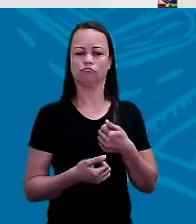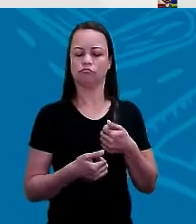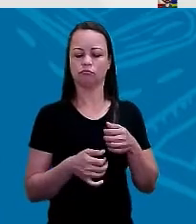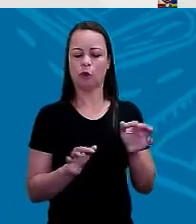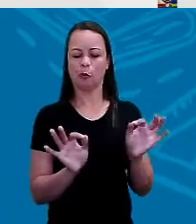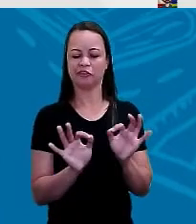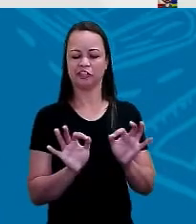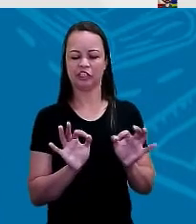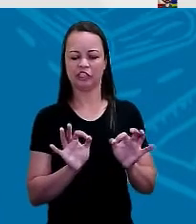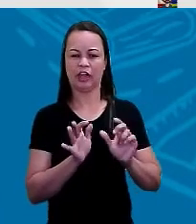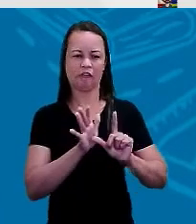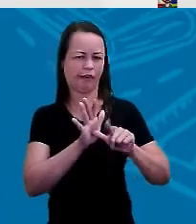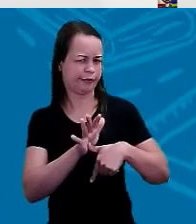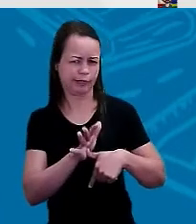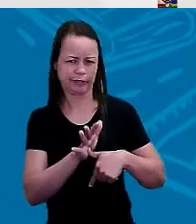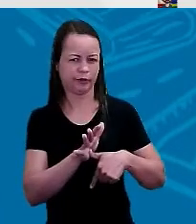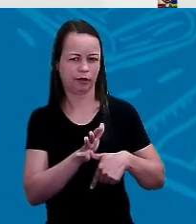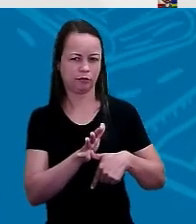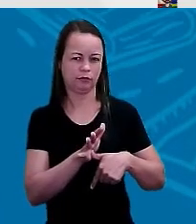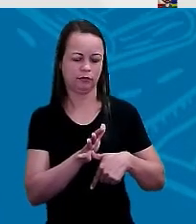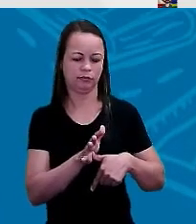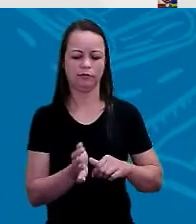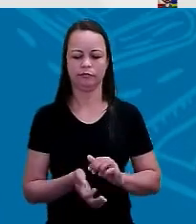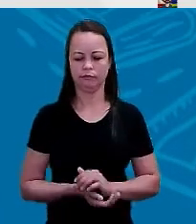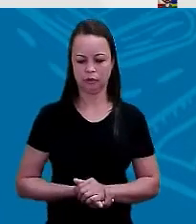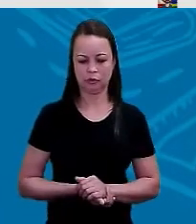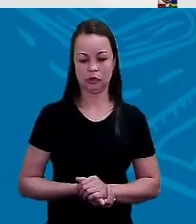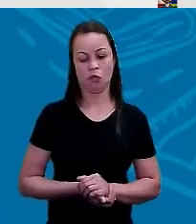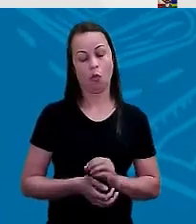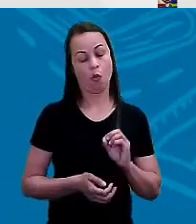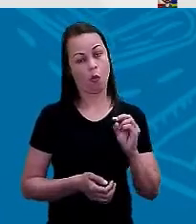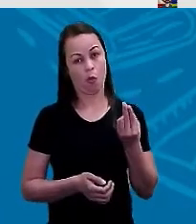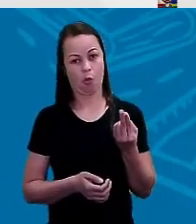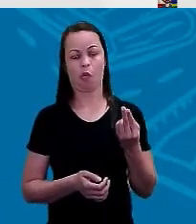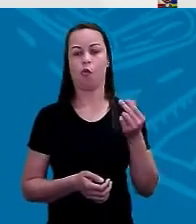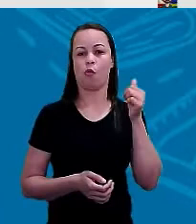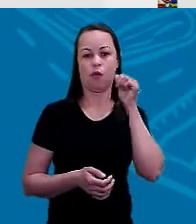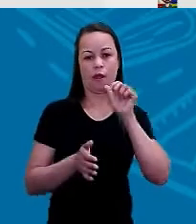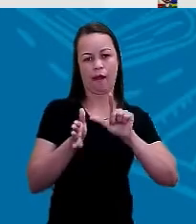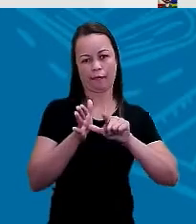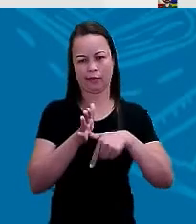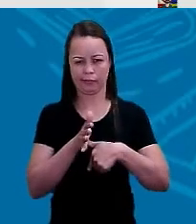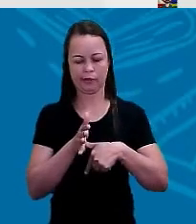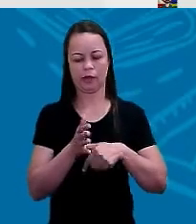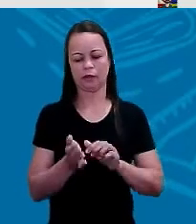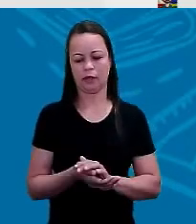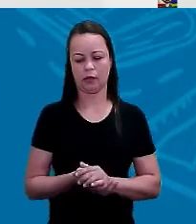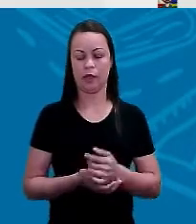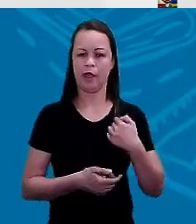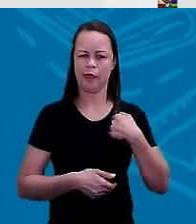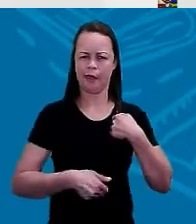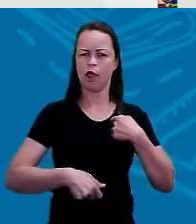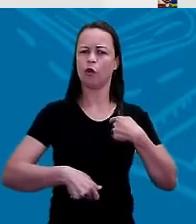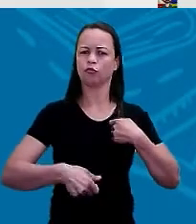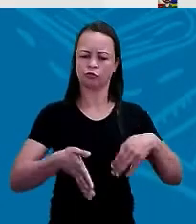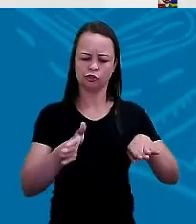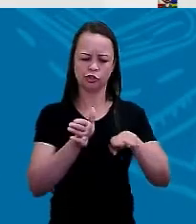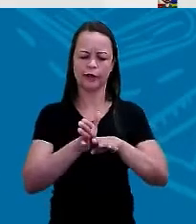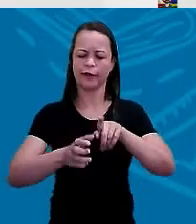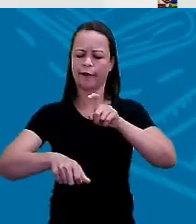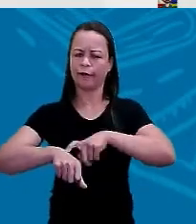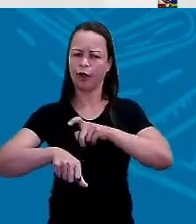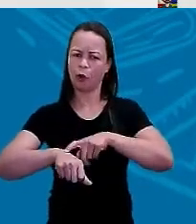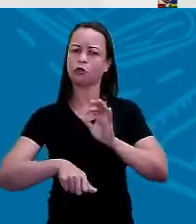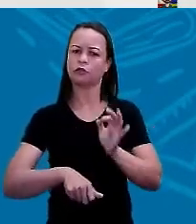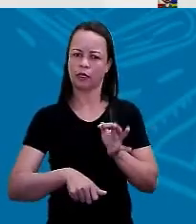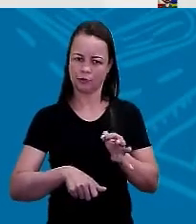on time. Eu não estava atrasado ou atrasada. Eu estava na hora. Eu cheguei na hora certa. Eu sou pontual,